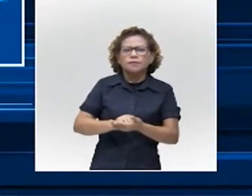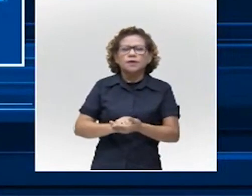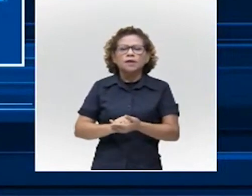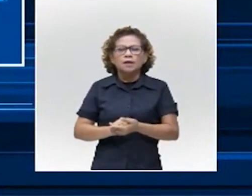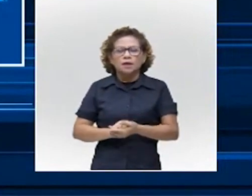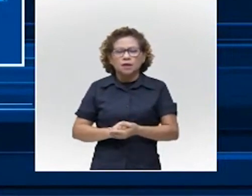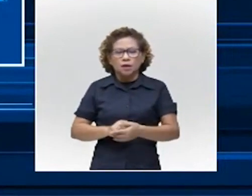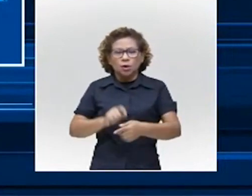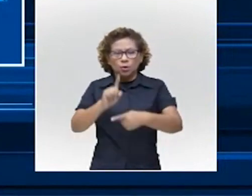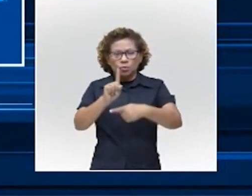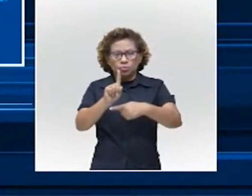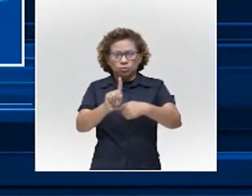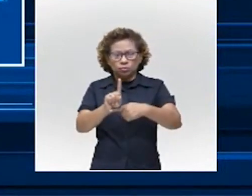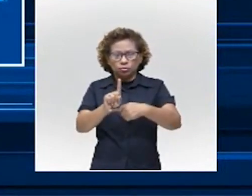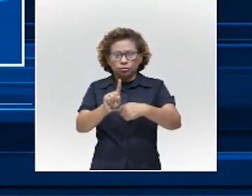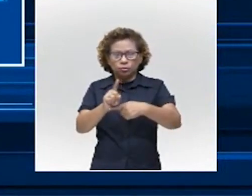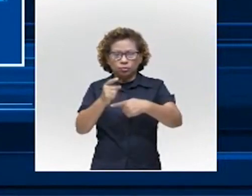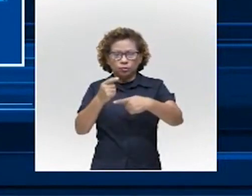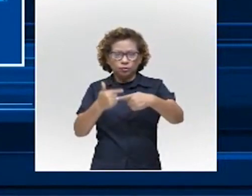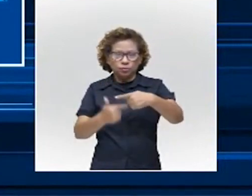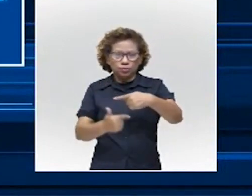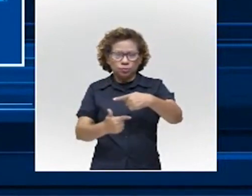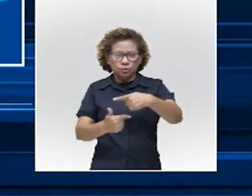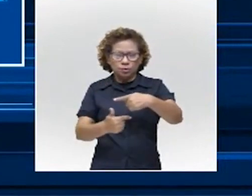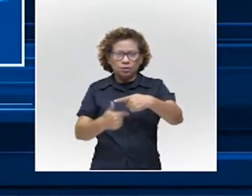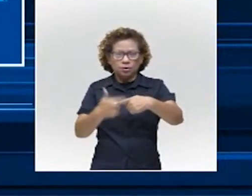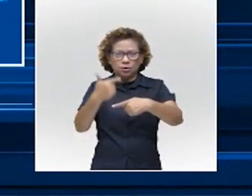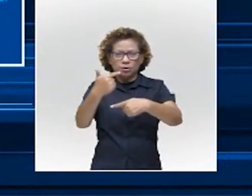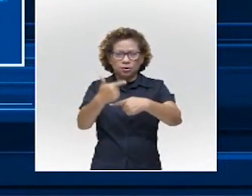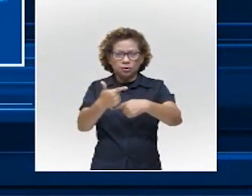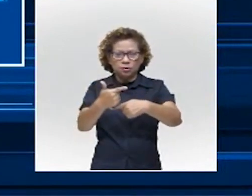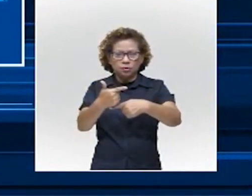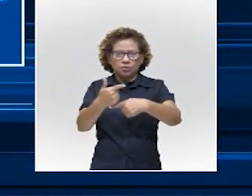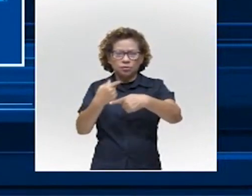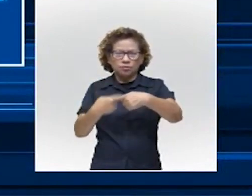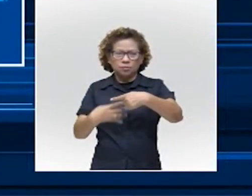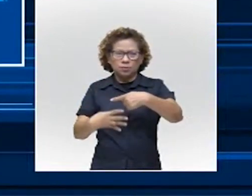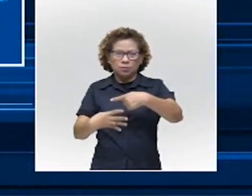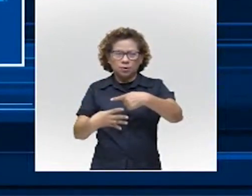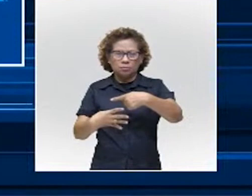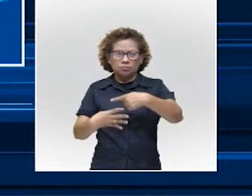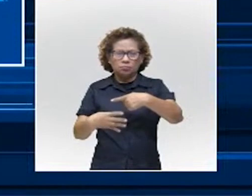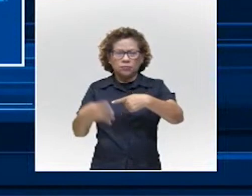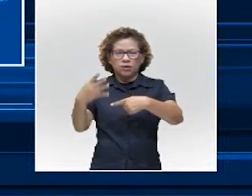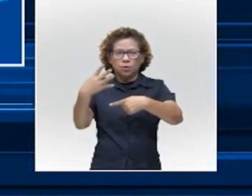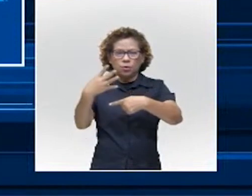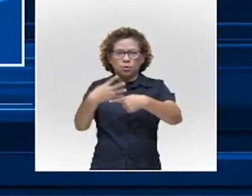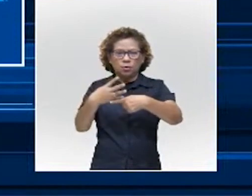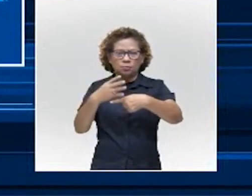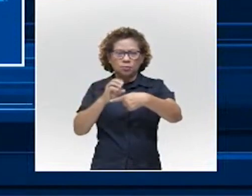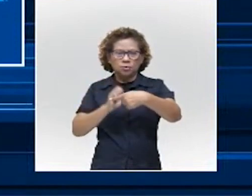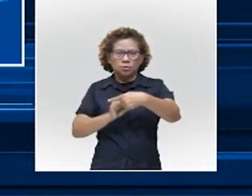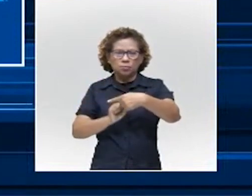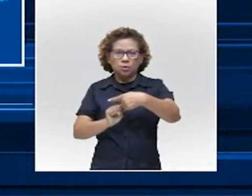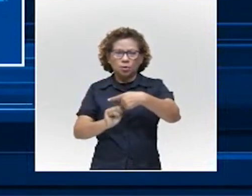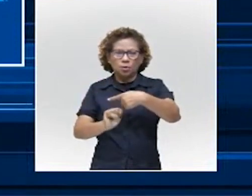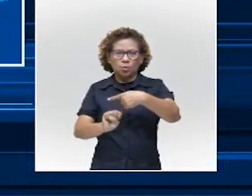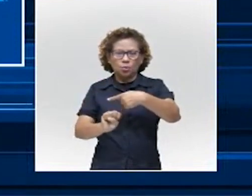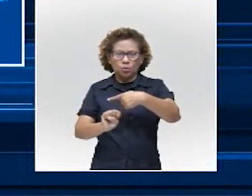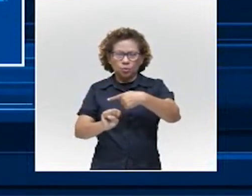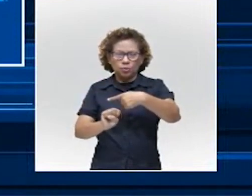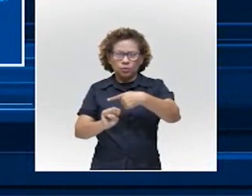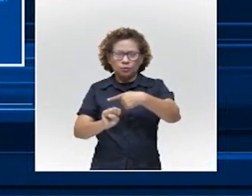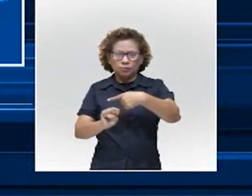4 e 4 sobre 8, todas elas representam o quê? A